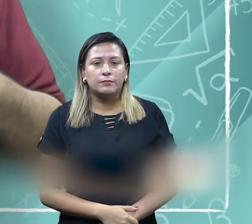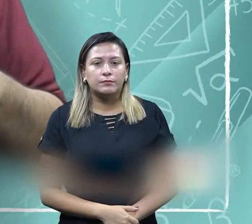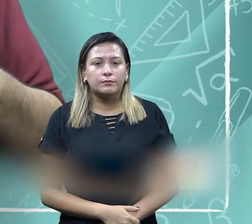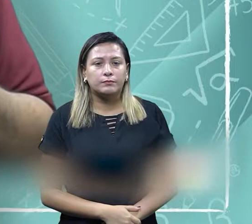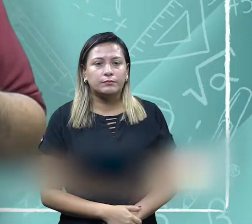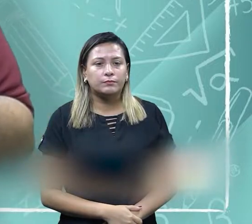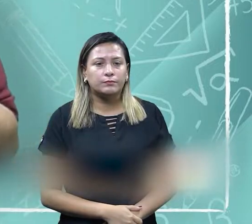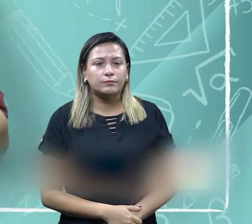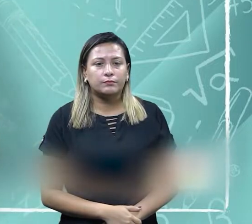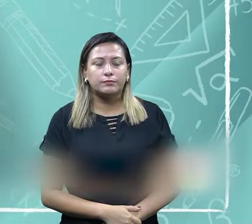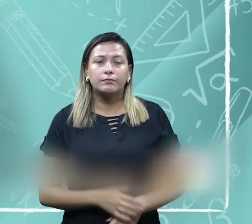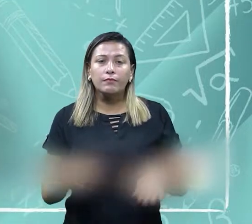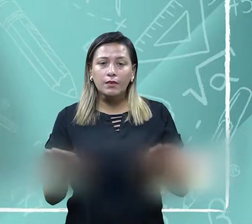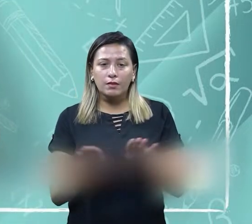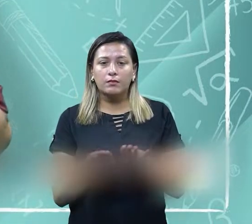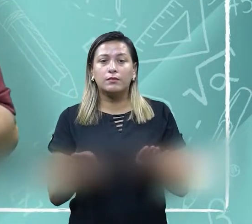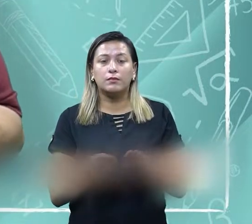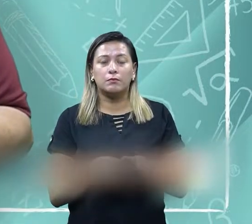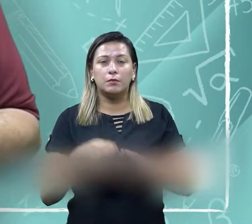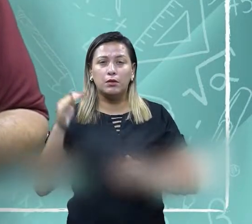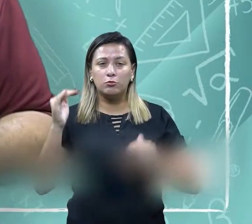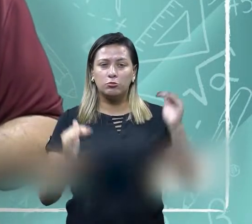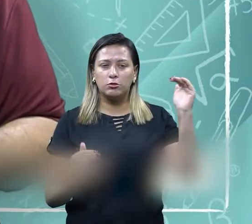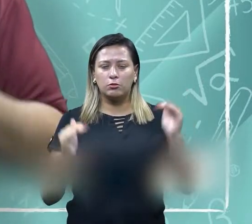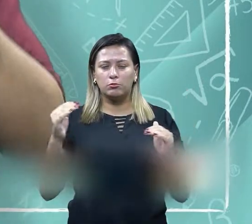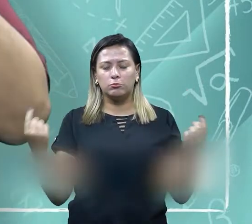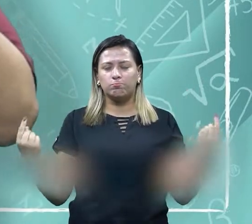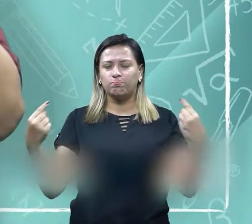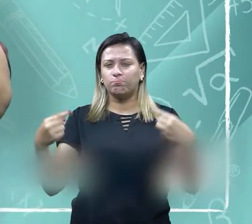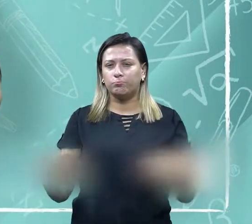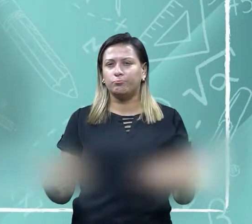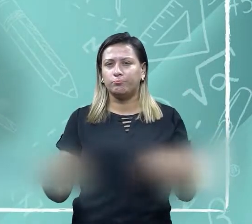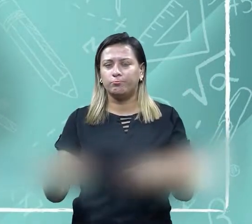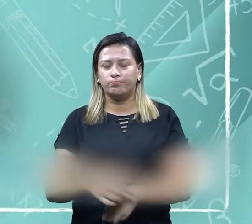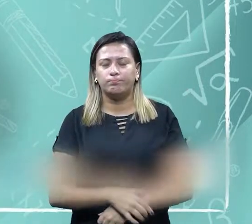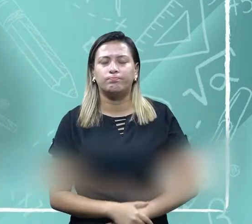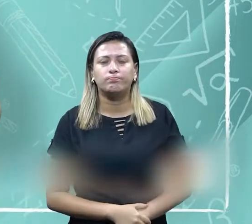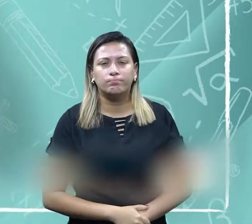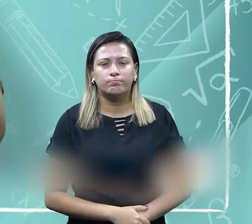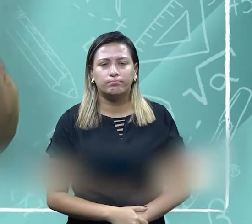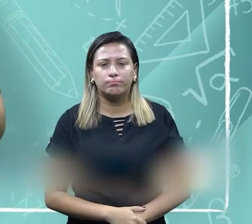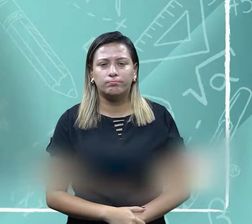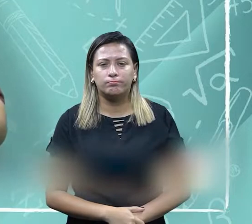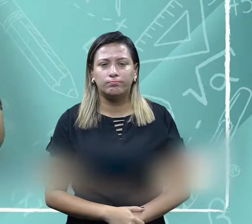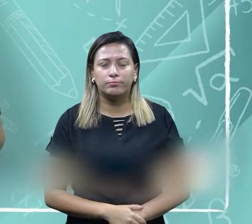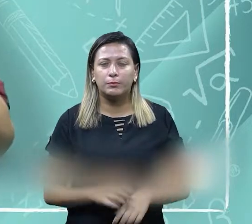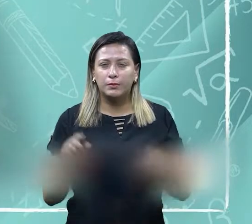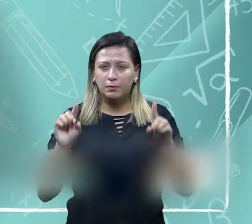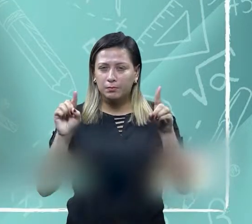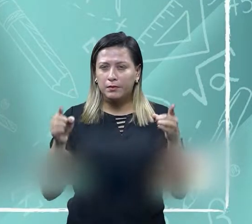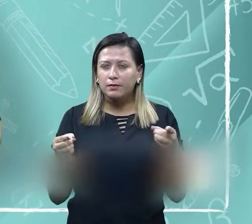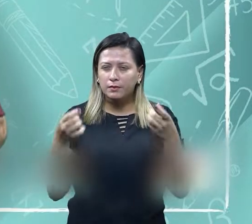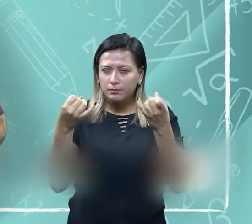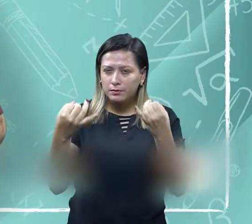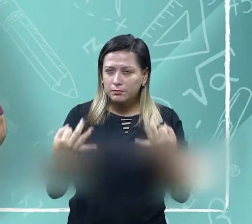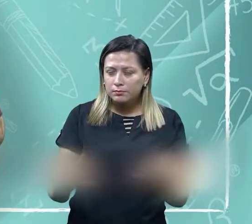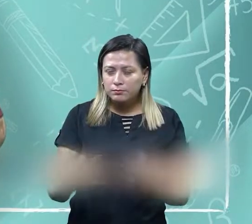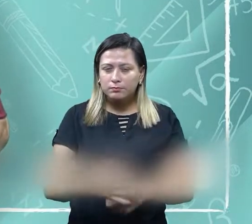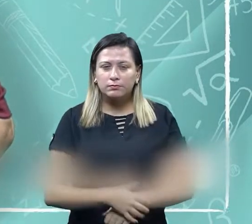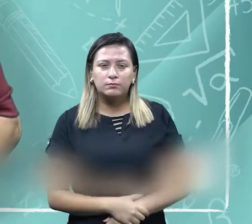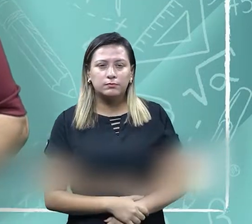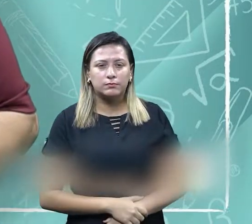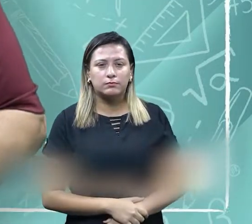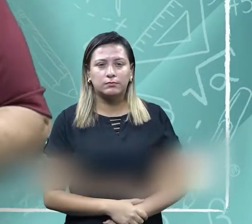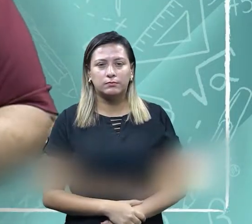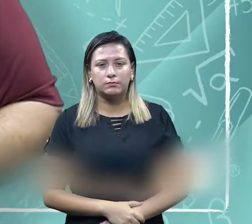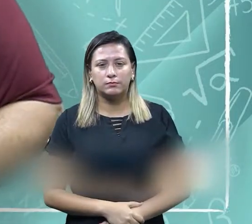de competição. O que é nível de competição, gente? Eu vou dar até um parênteses, entrando bem realmente numa